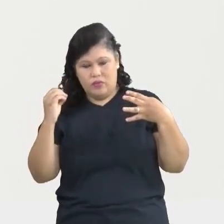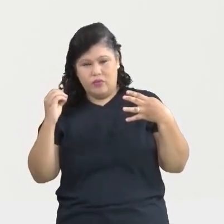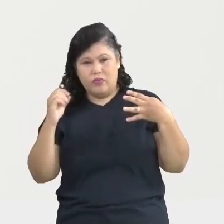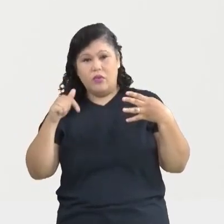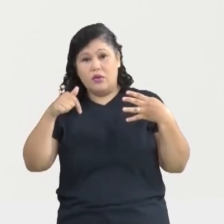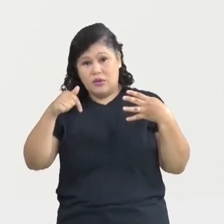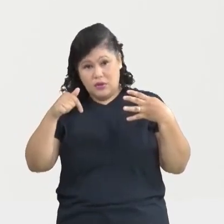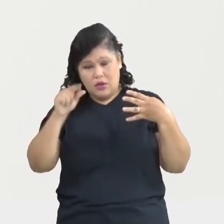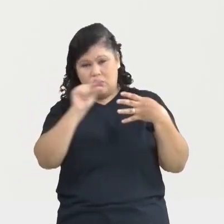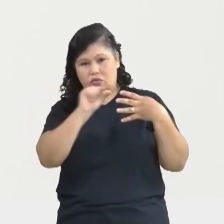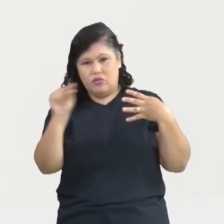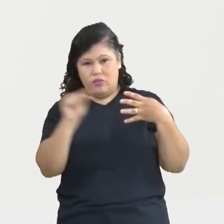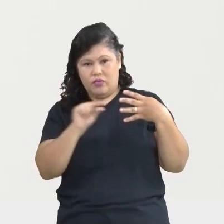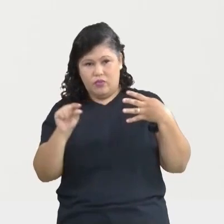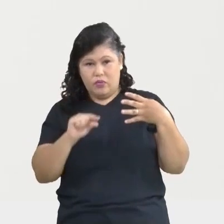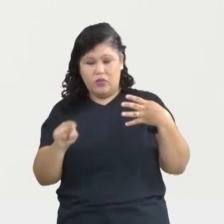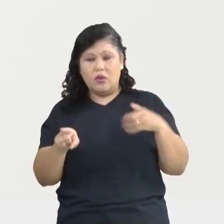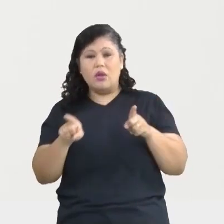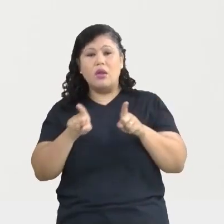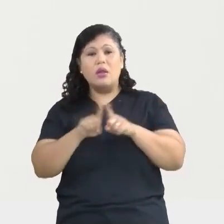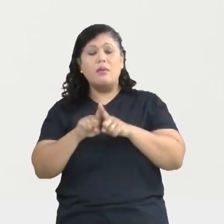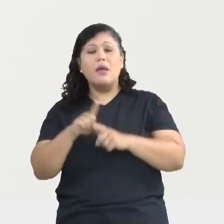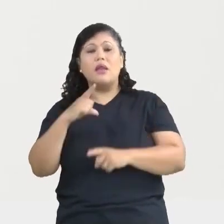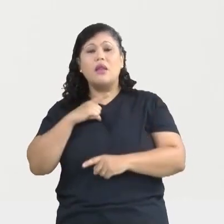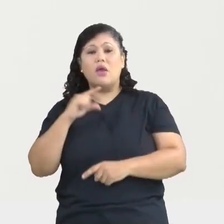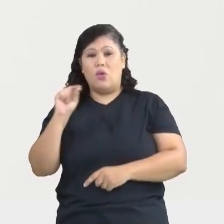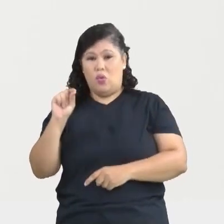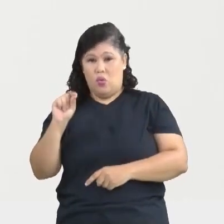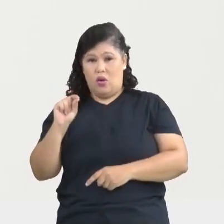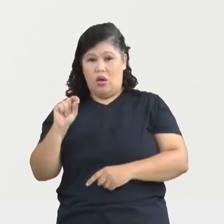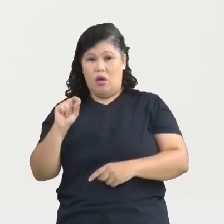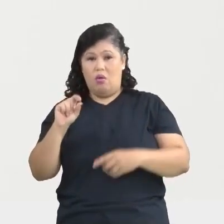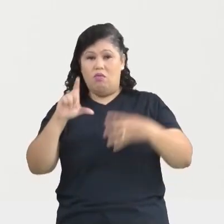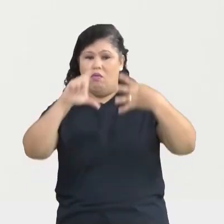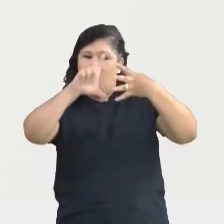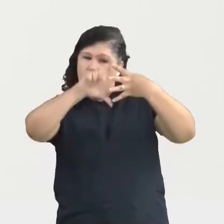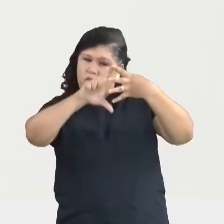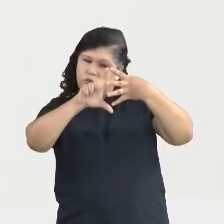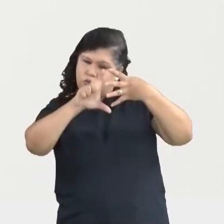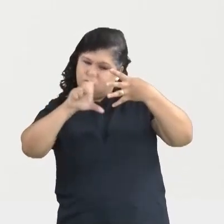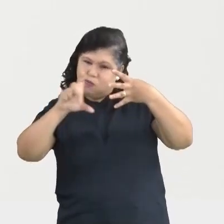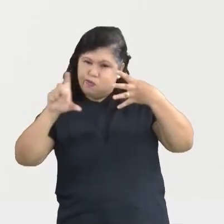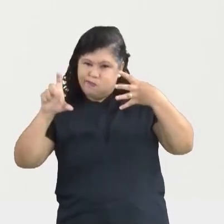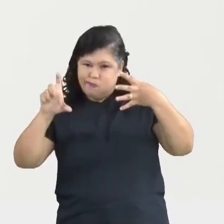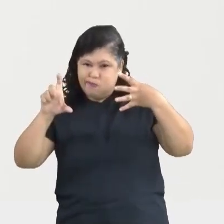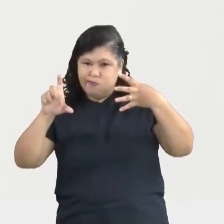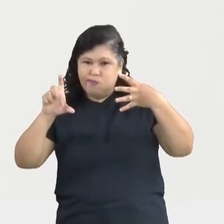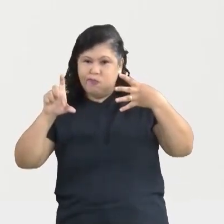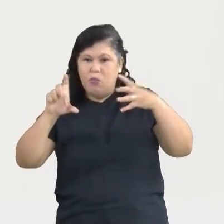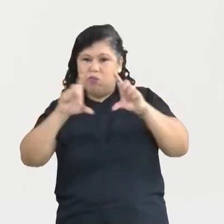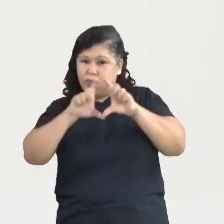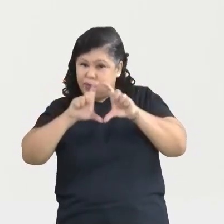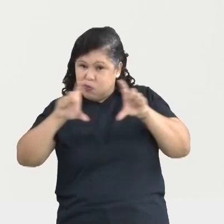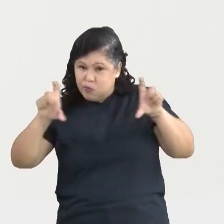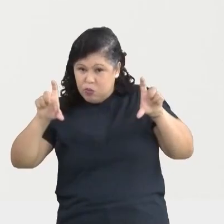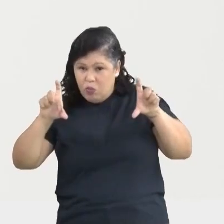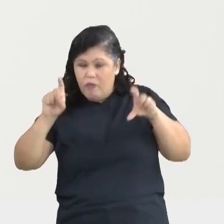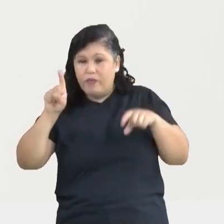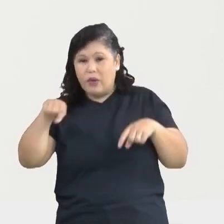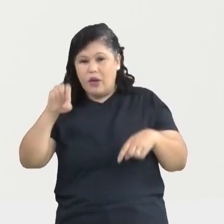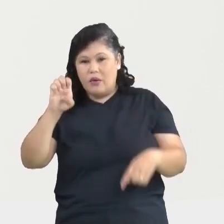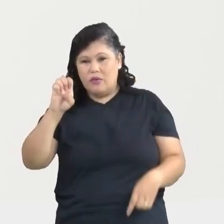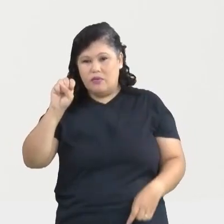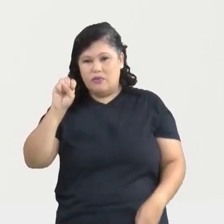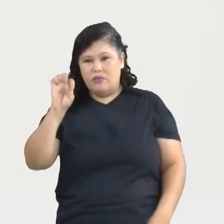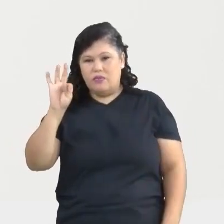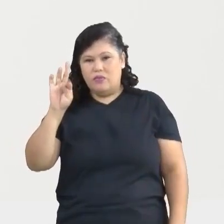que mais que nós temos aqui. Nós temos uma estrofe. Uma estrofe